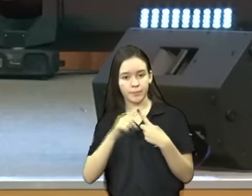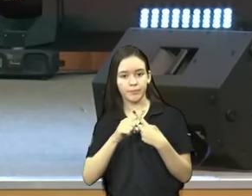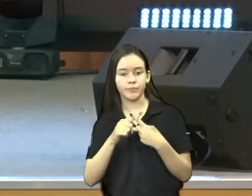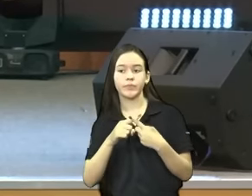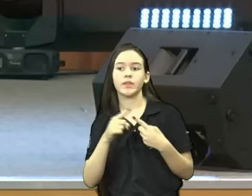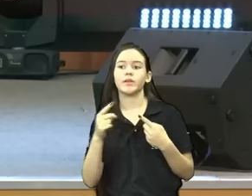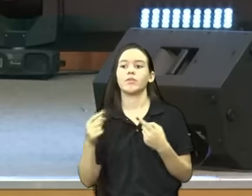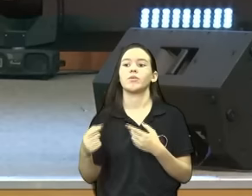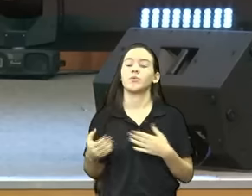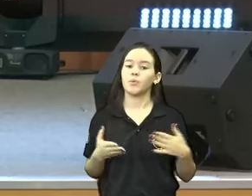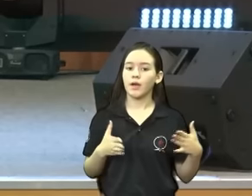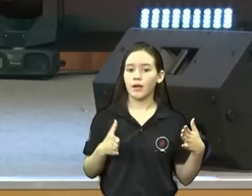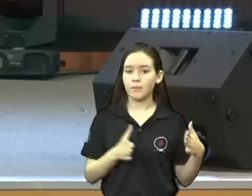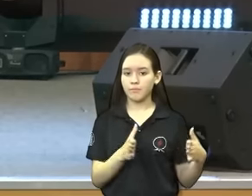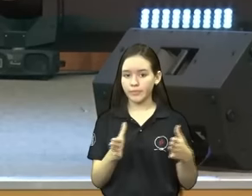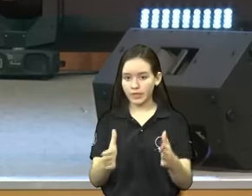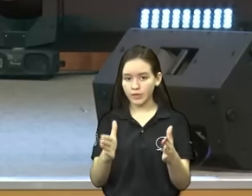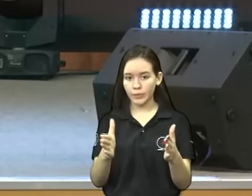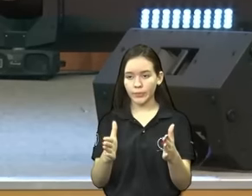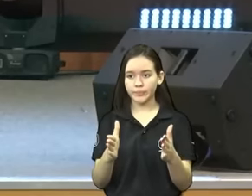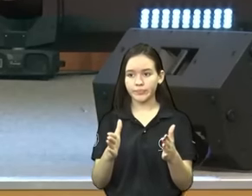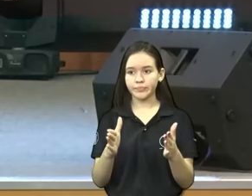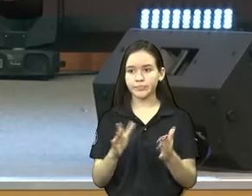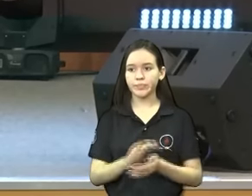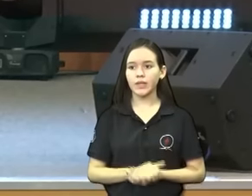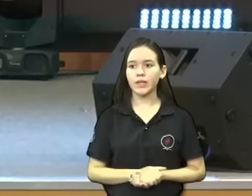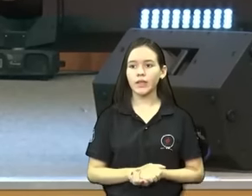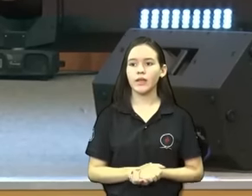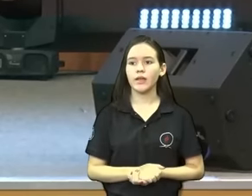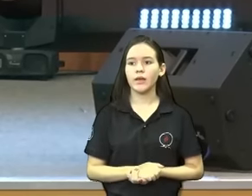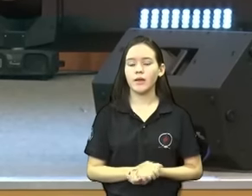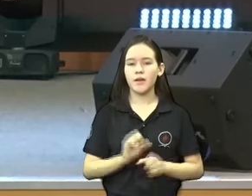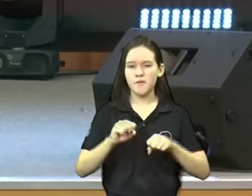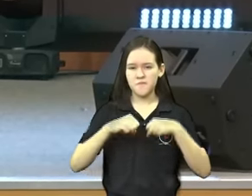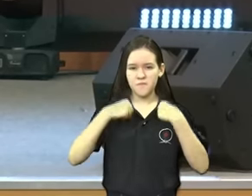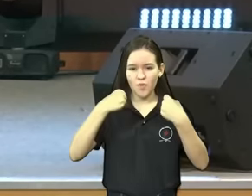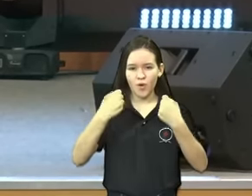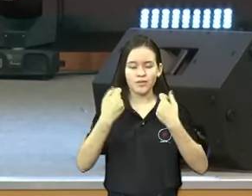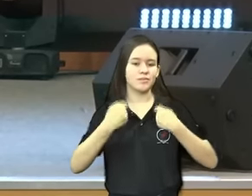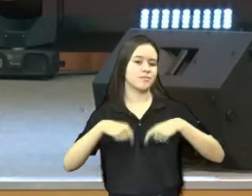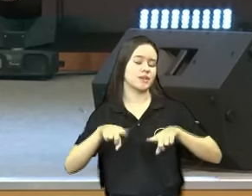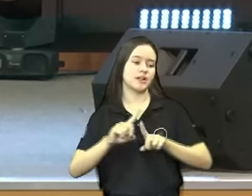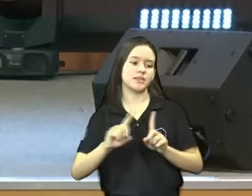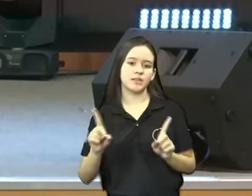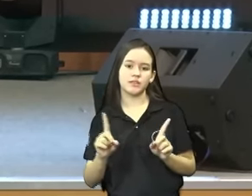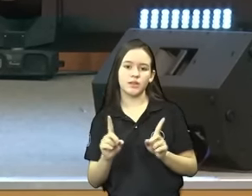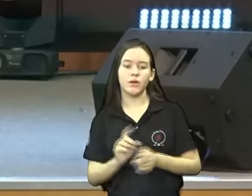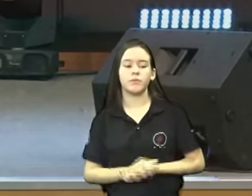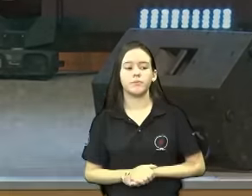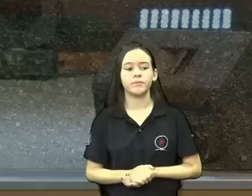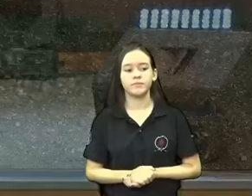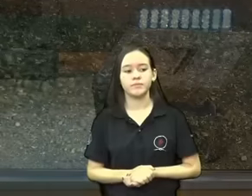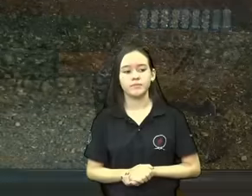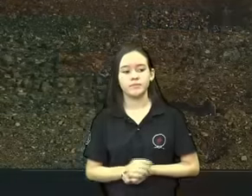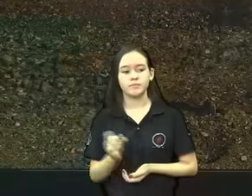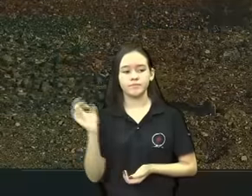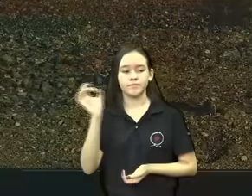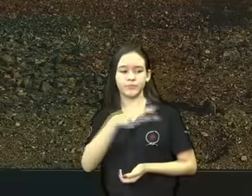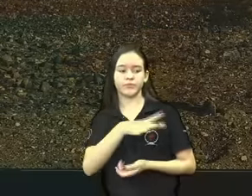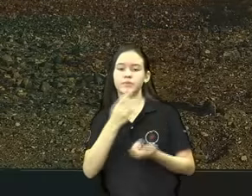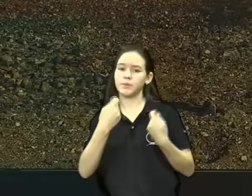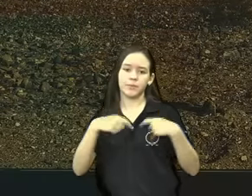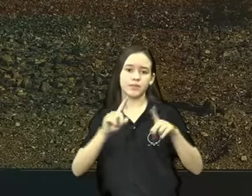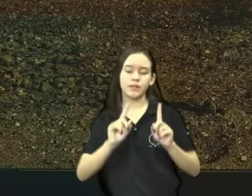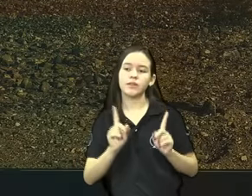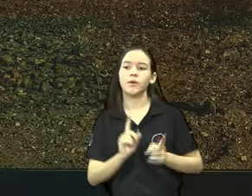esse caminho e você não precisa fazer esforço nem renunciar nada com todo respeito